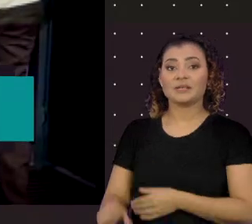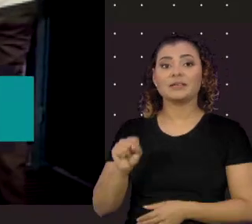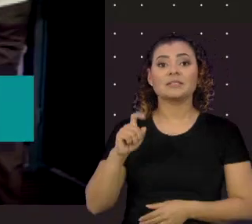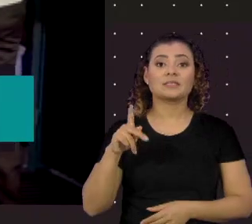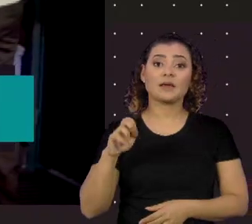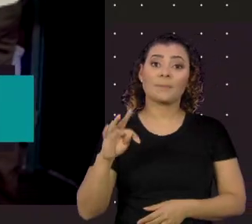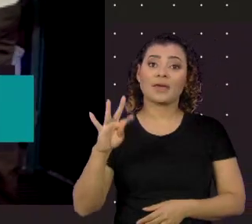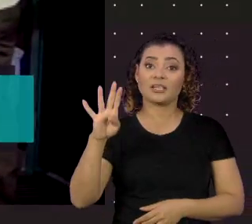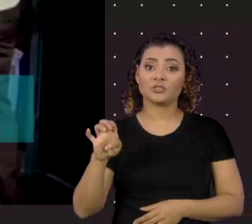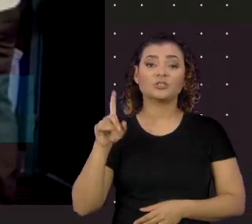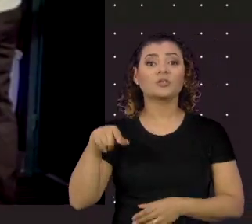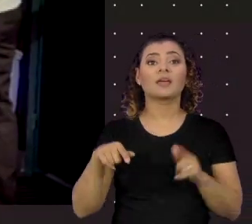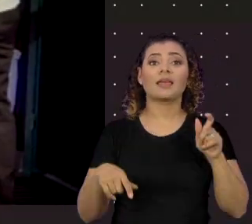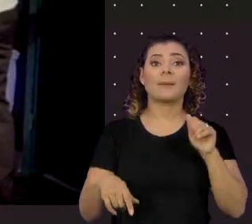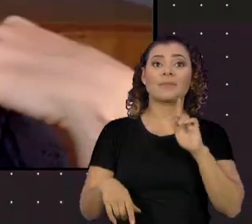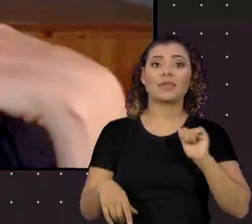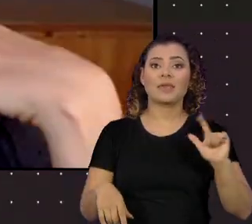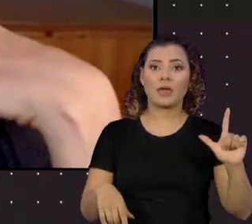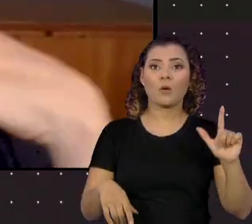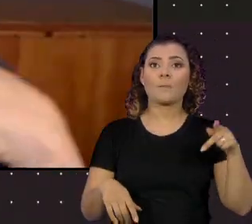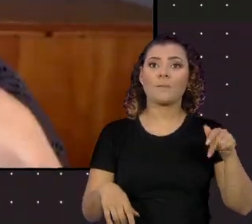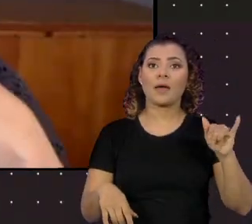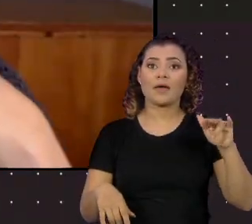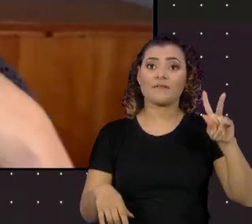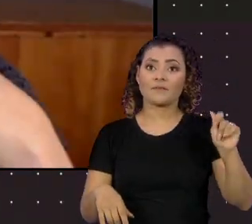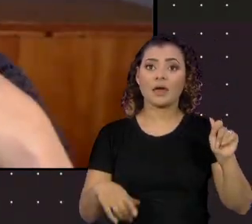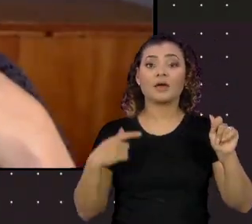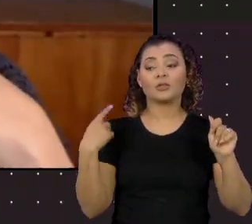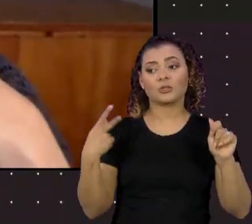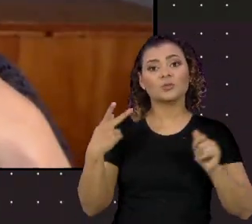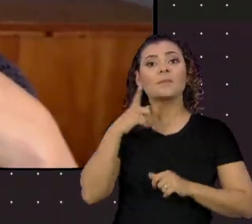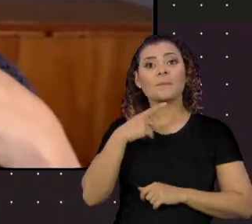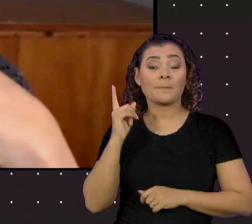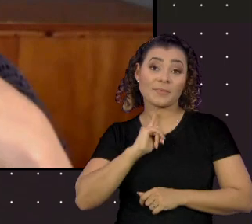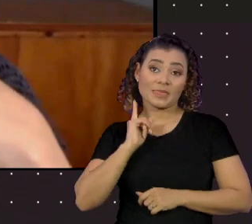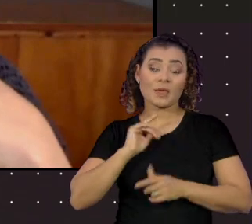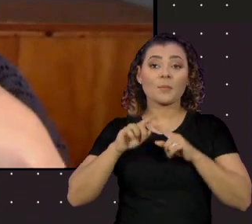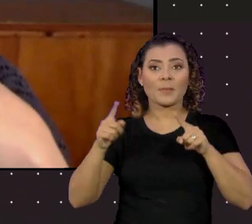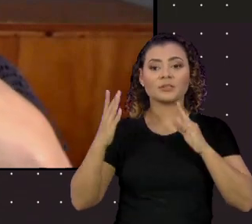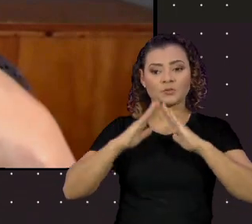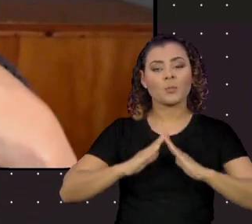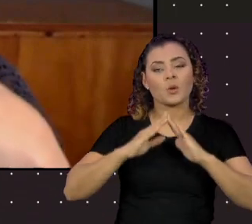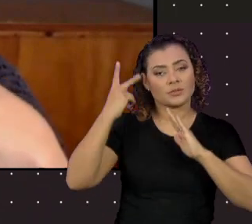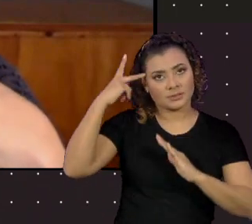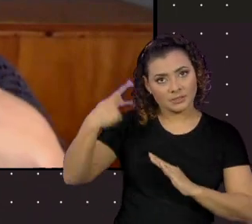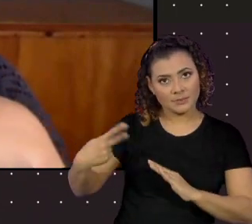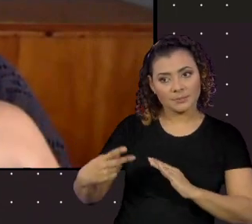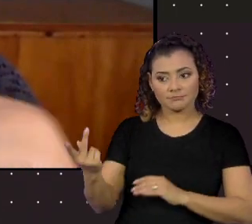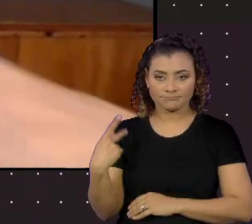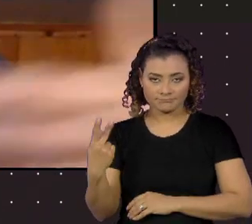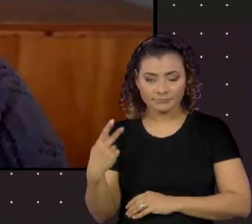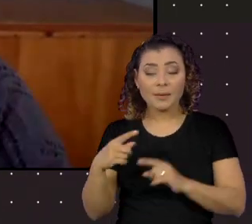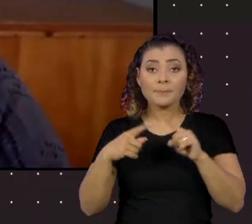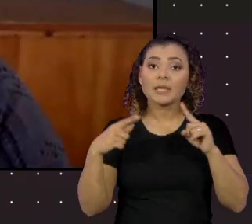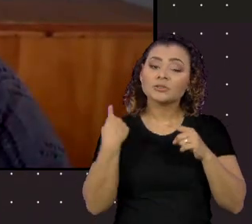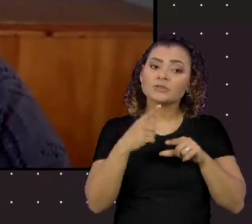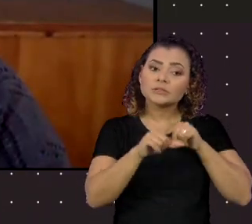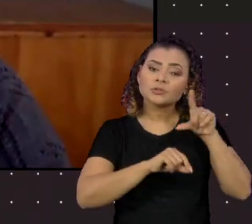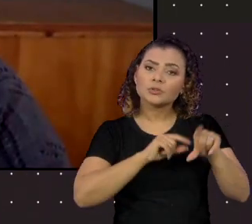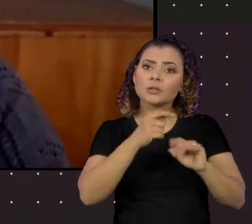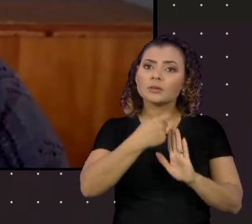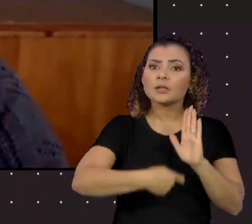e Gabriel Paiva. Somos mineiros, moramos todos em São Paulo. Mas a gente vai escolhendo